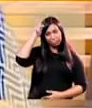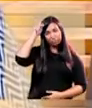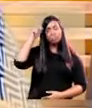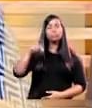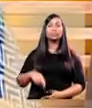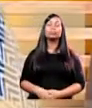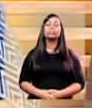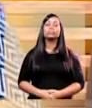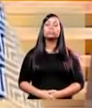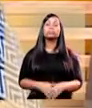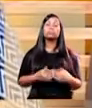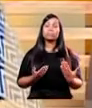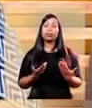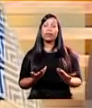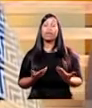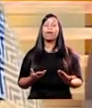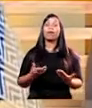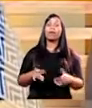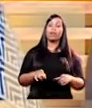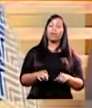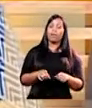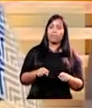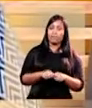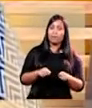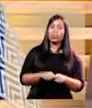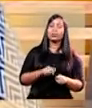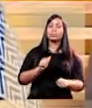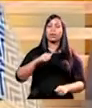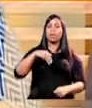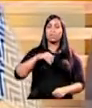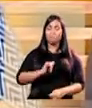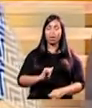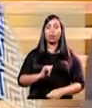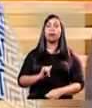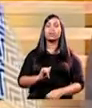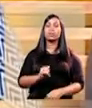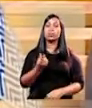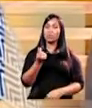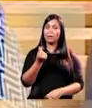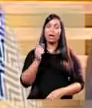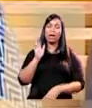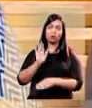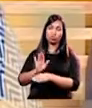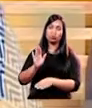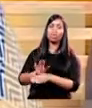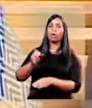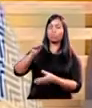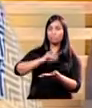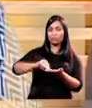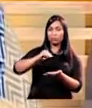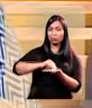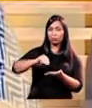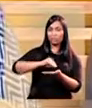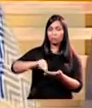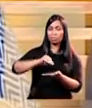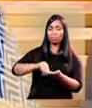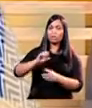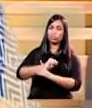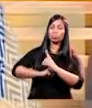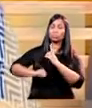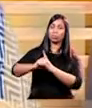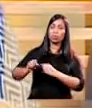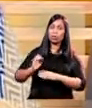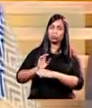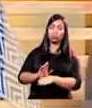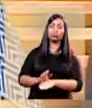José do Rio Preto, executado pela AMAI e financiado pela Secretaria Municipal de